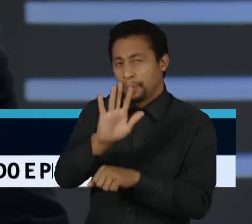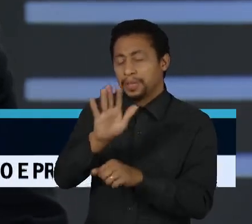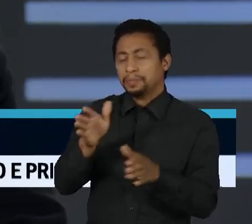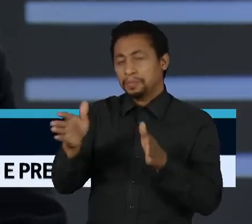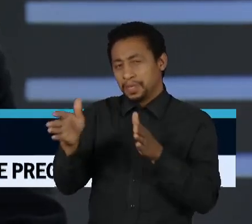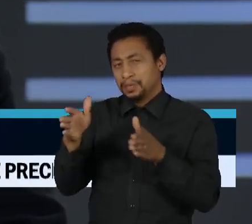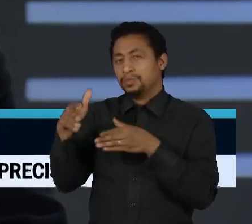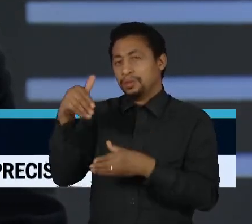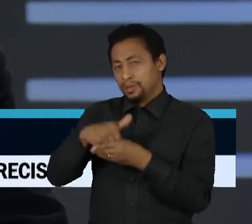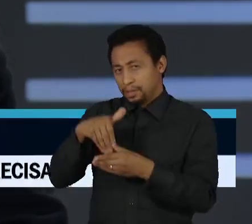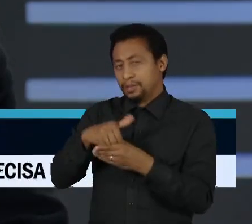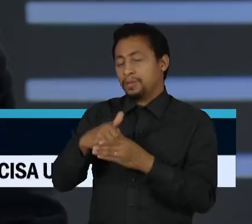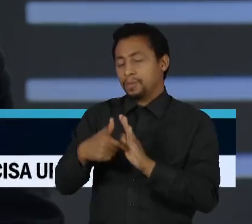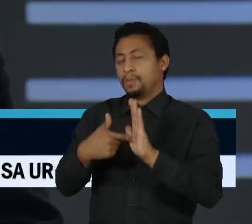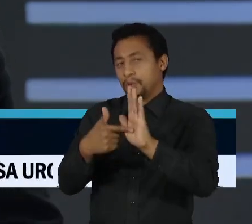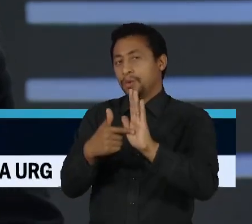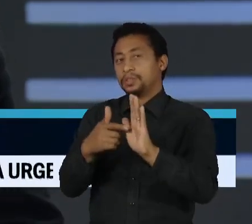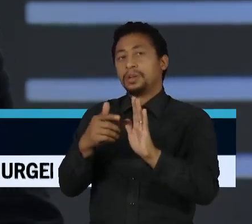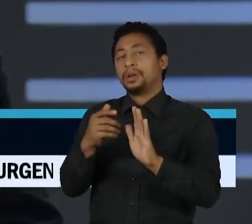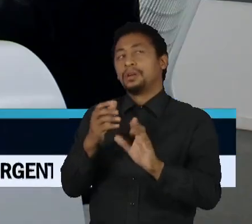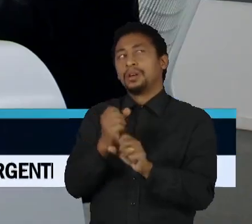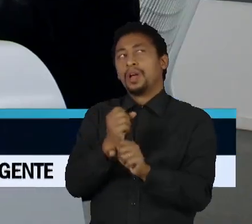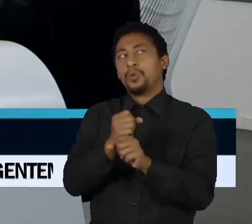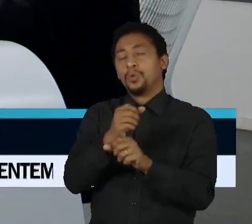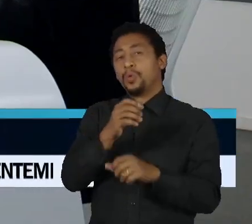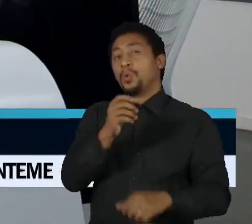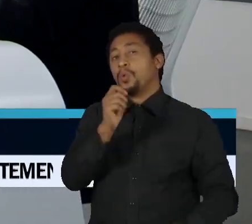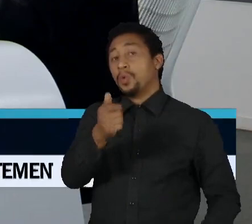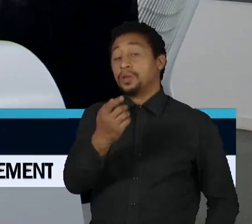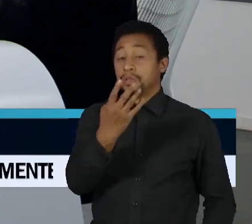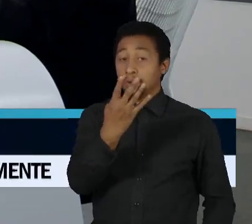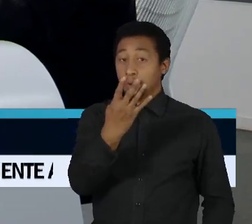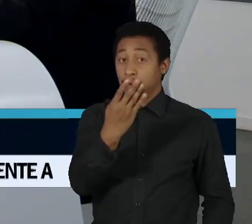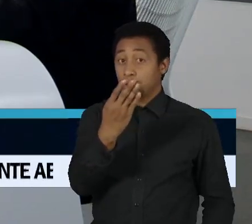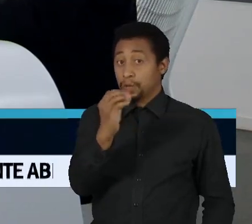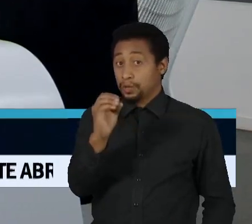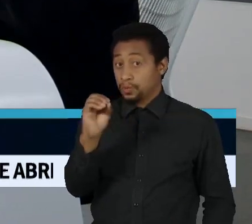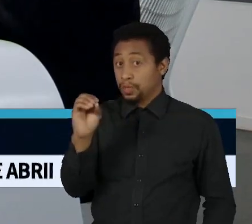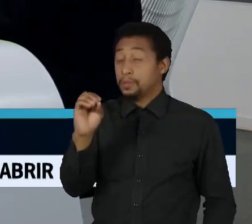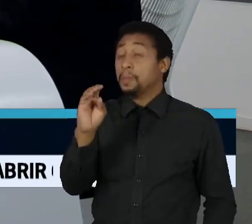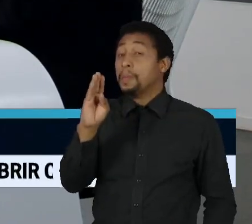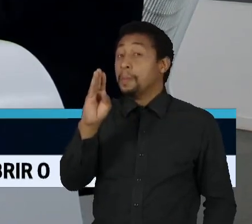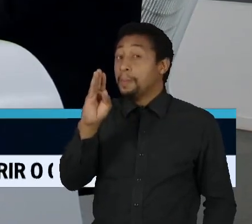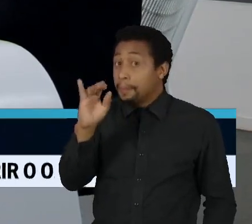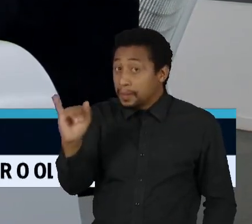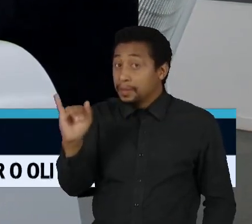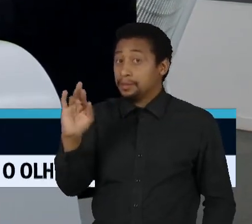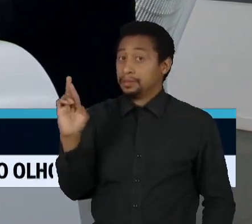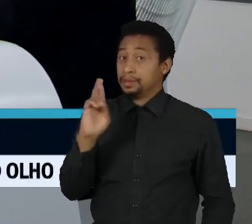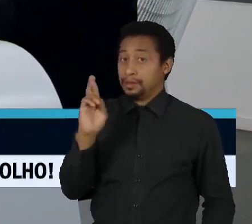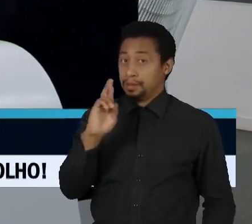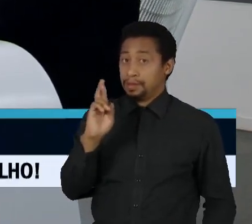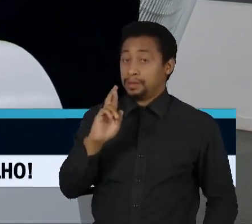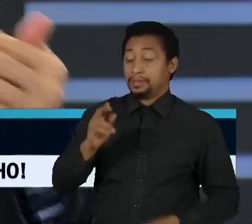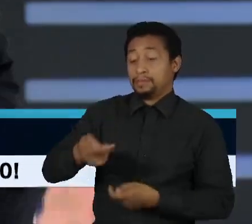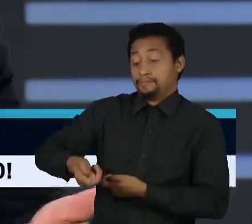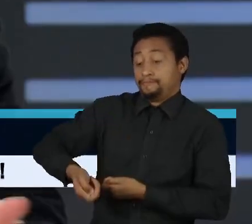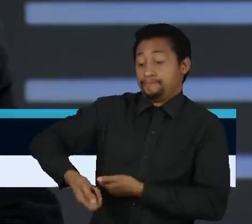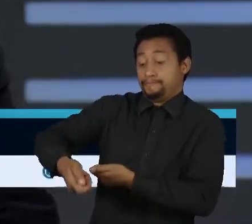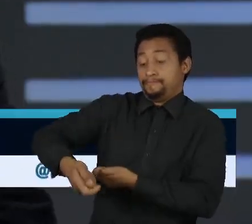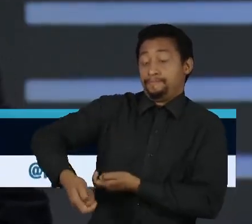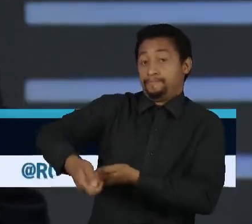cálculo que a gente acompanha aí colocou quase 400 bilhões de reais na economia e basicamente em transferência de renda né